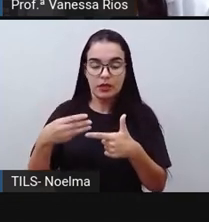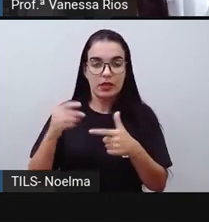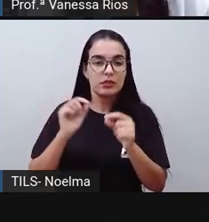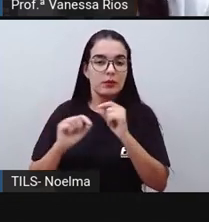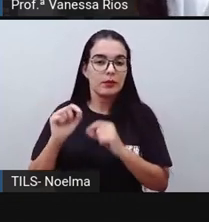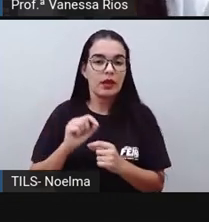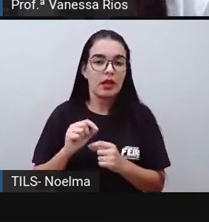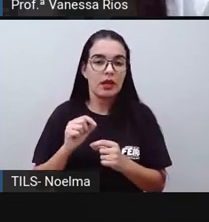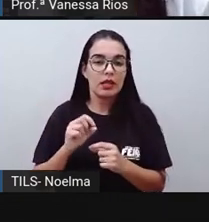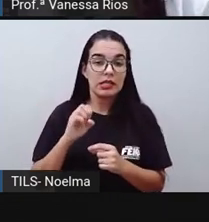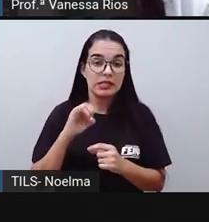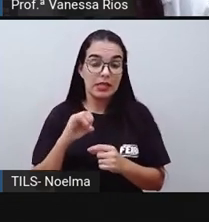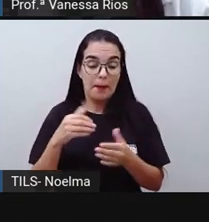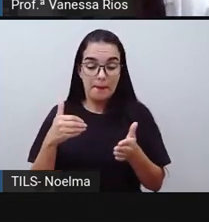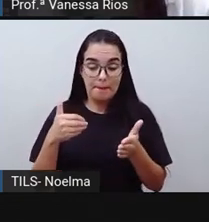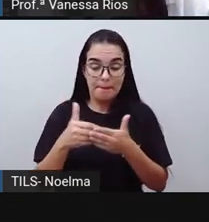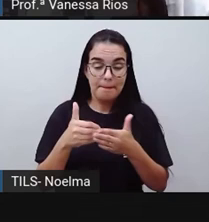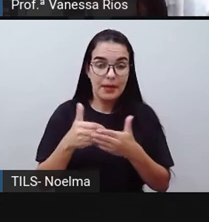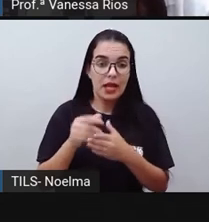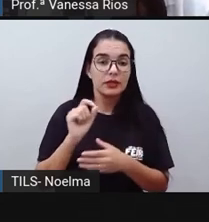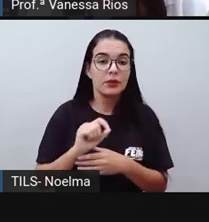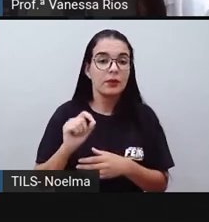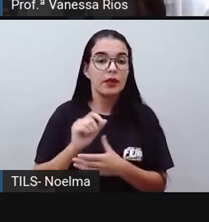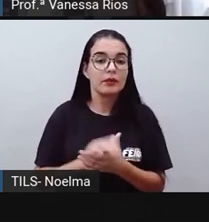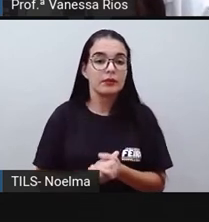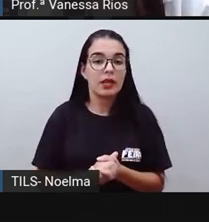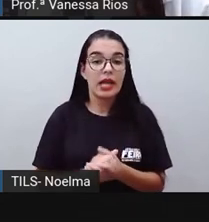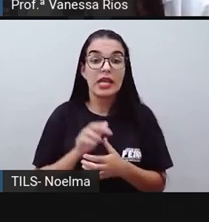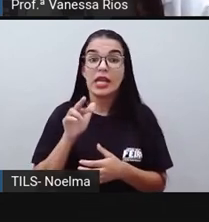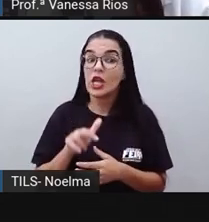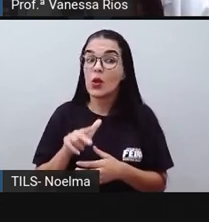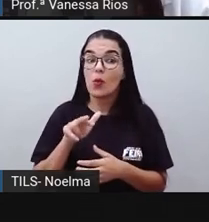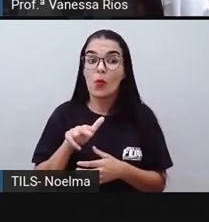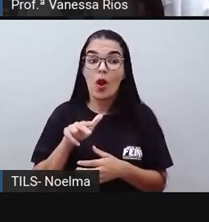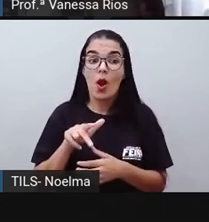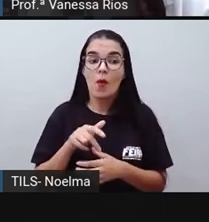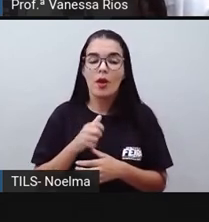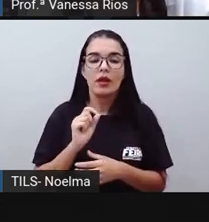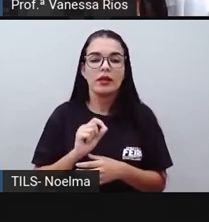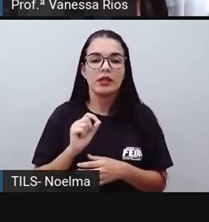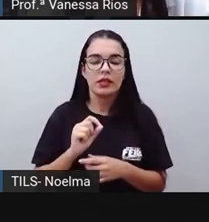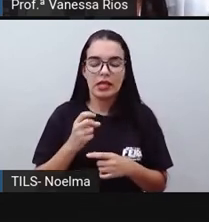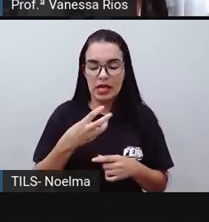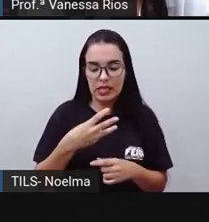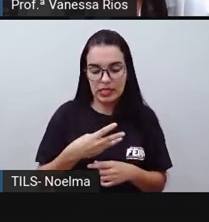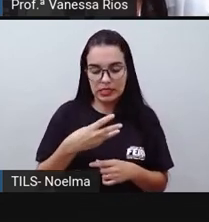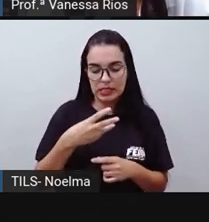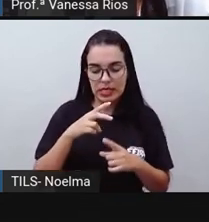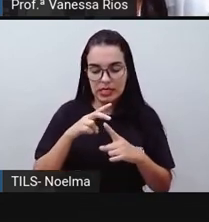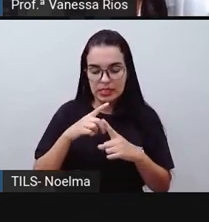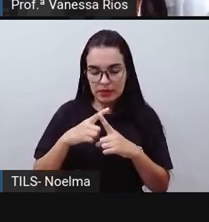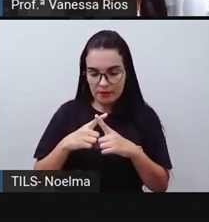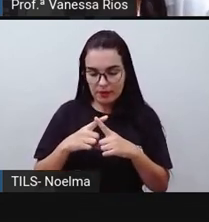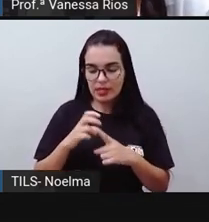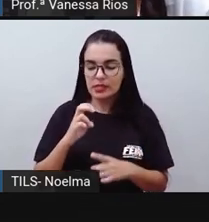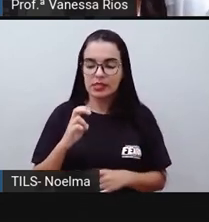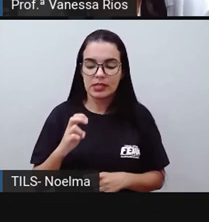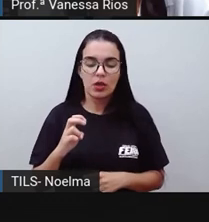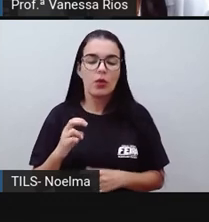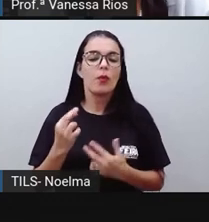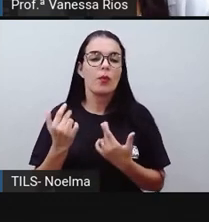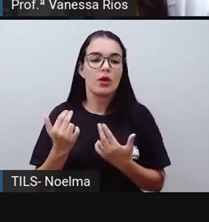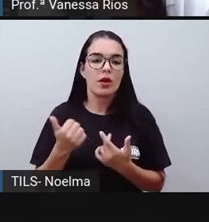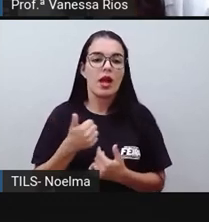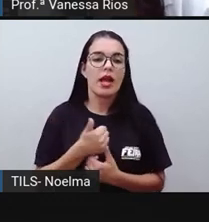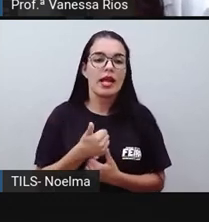que se aproxima, neste caso nem se aproxima, é igualzinho a 15, é quando a gente multiplica aí o 3, né, por